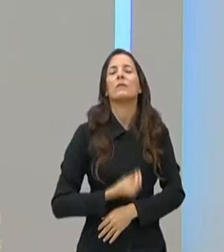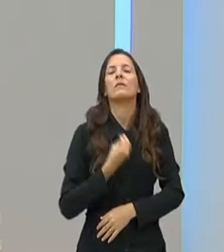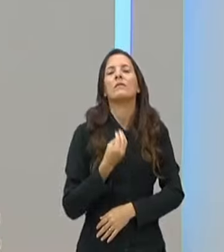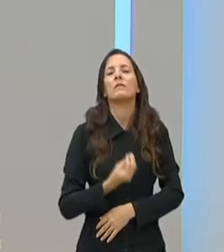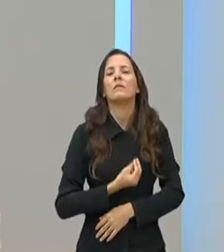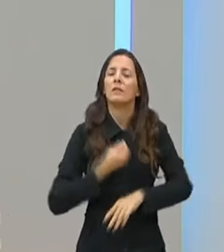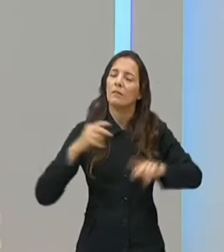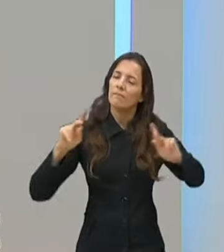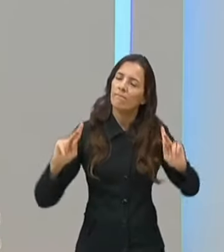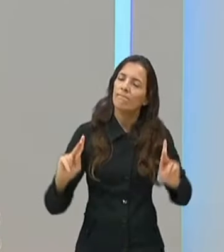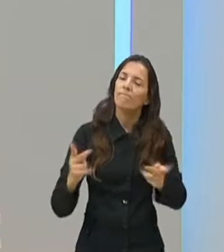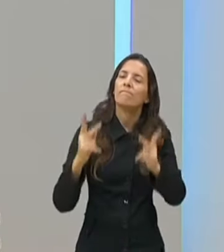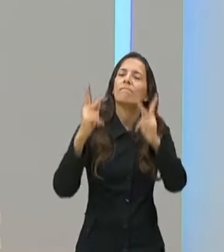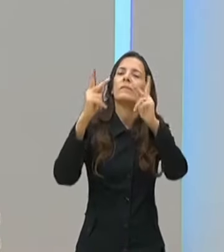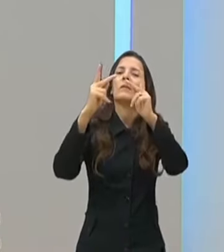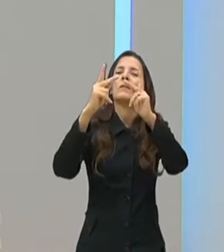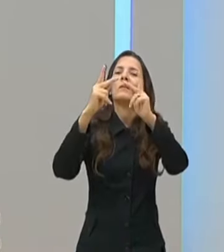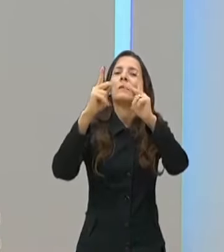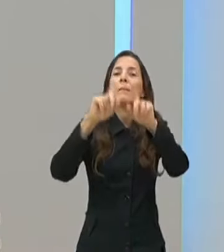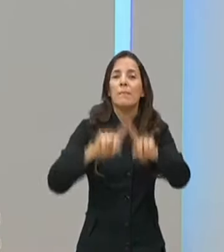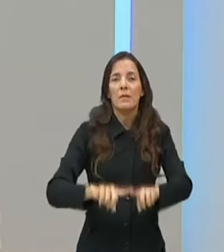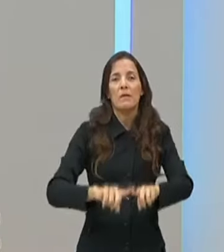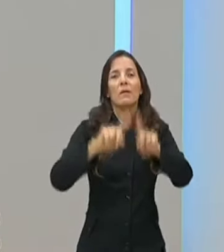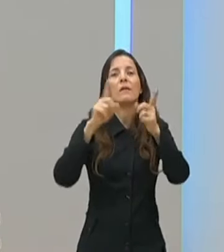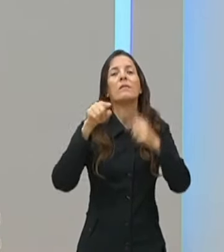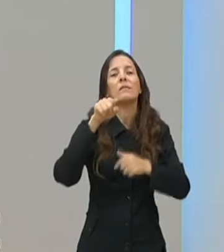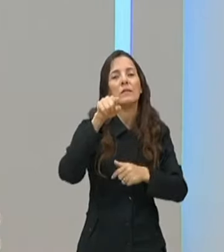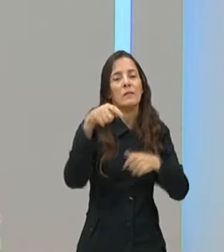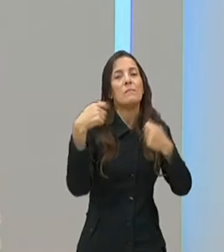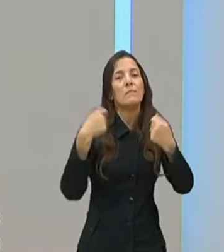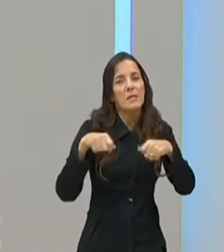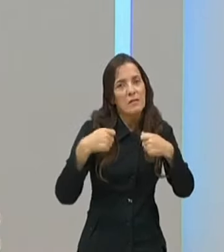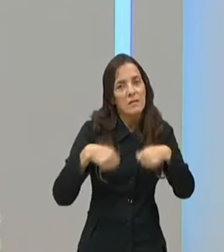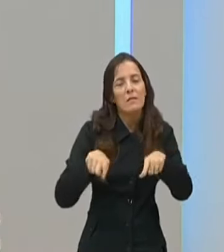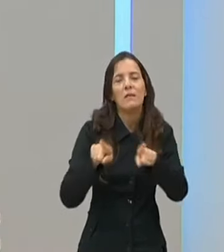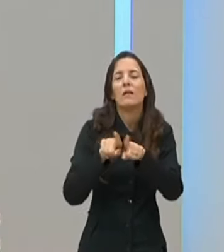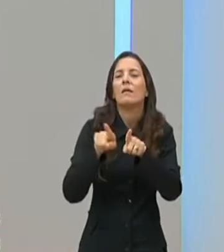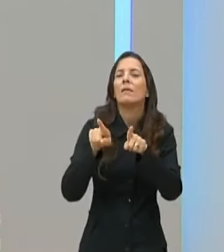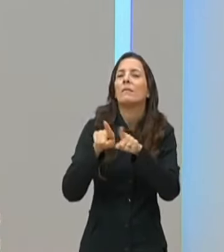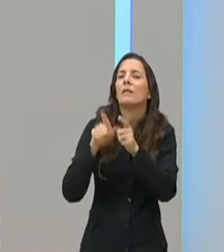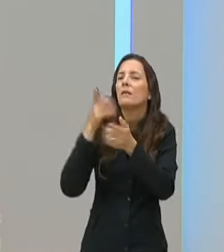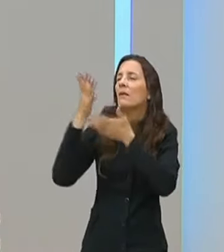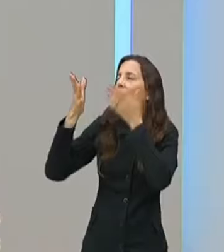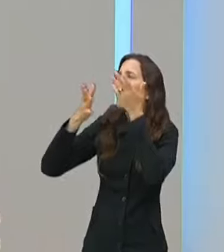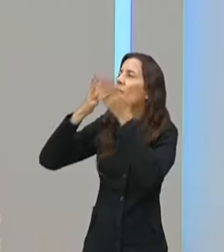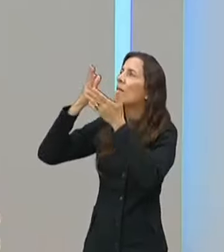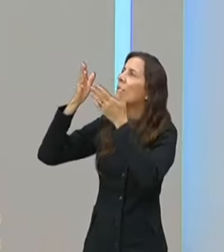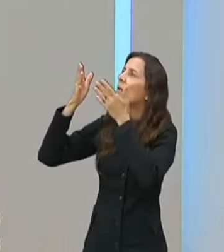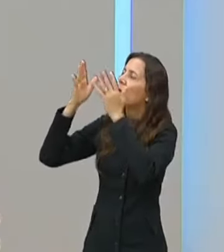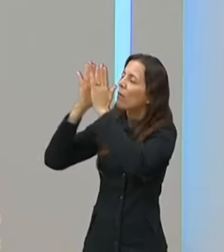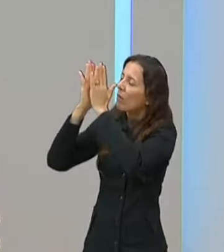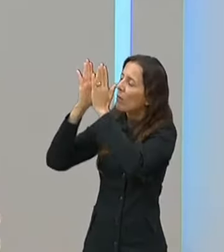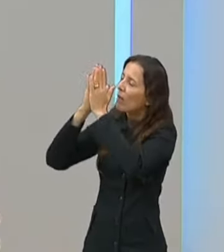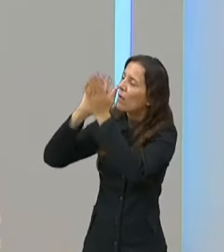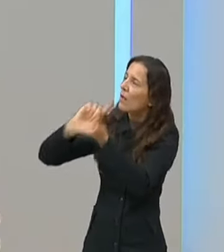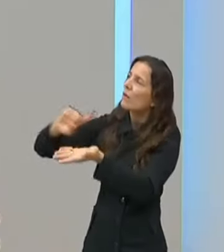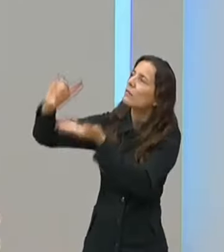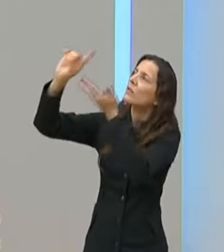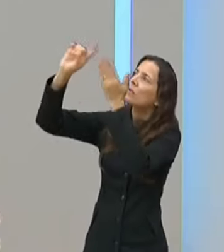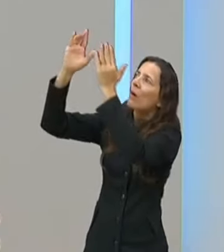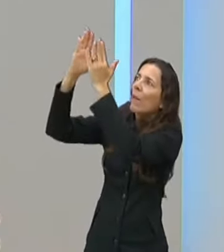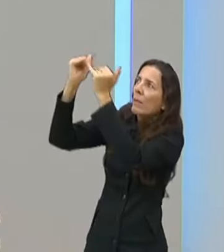cristão, daquele que clama, daquele que ora a ele. A Bíblia diz: muitas são